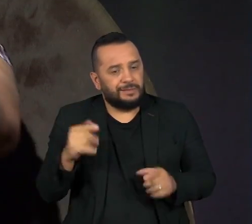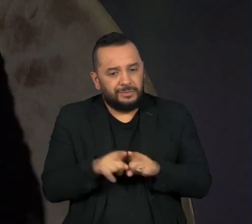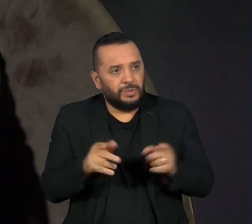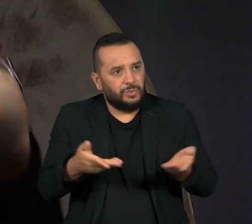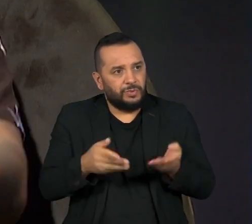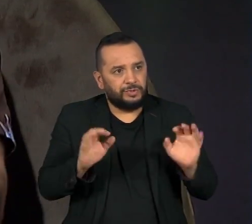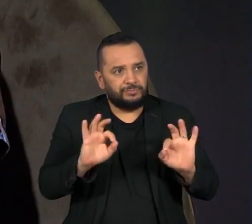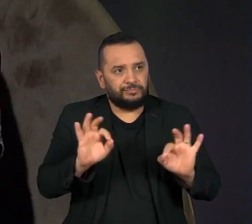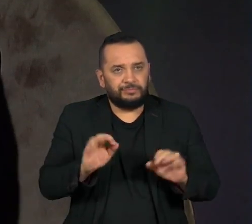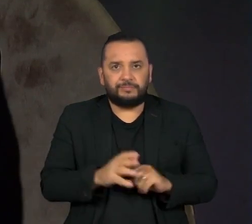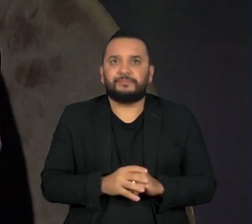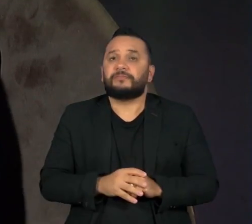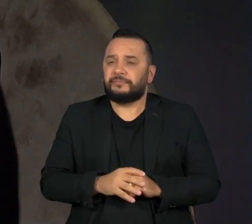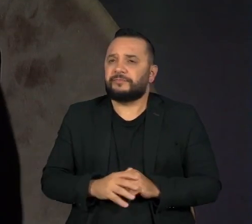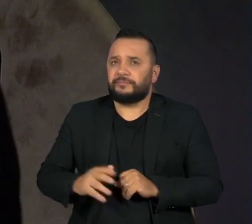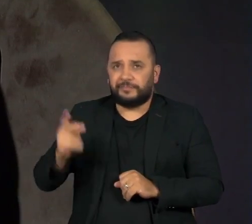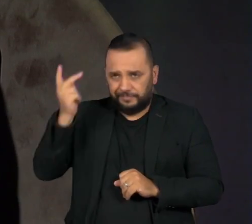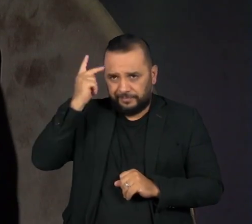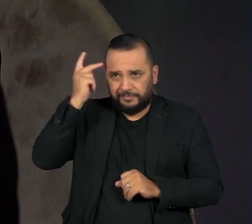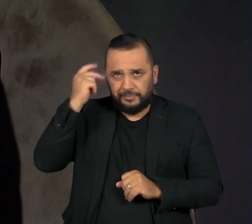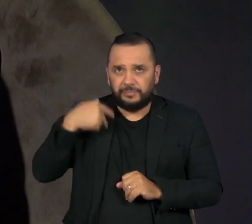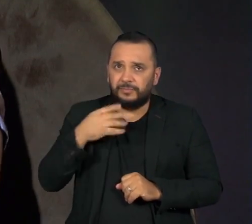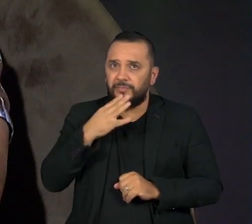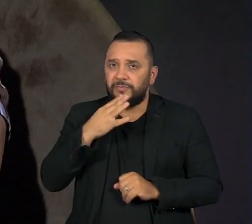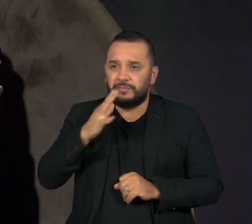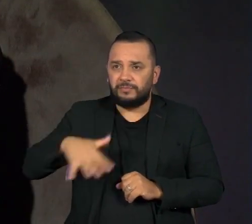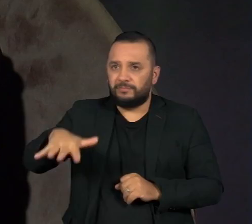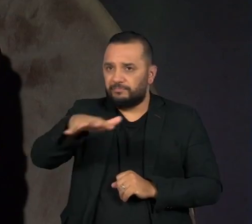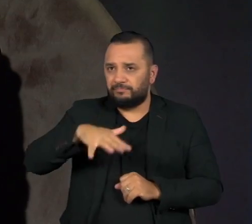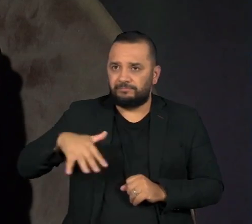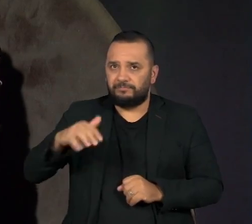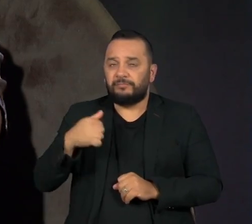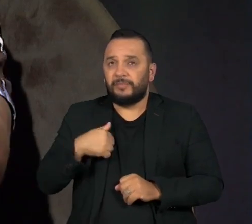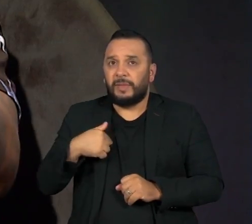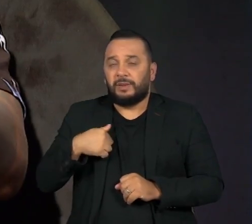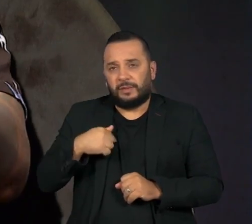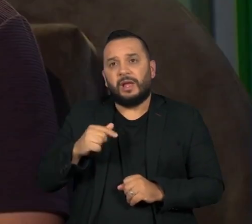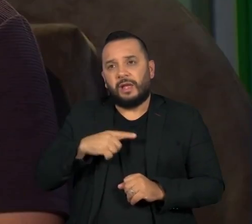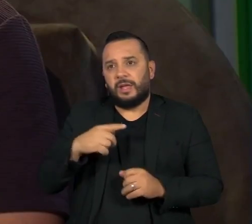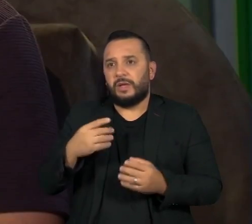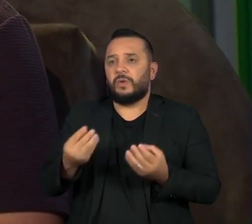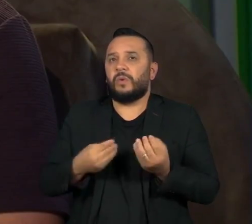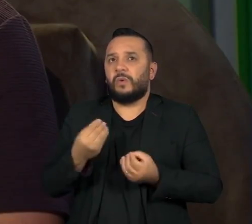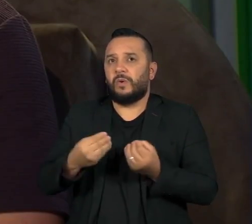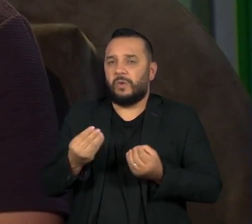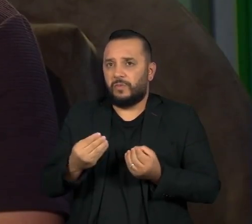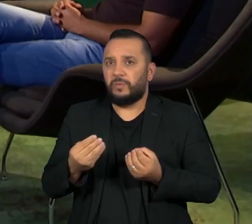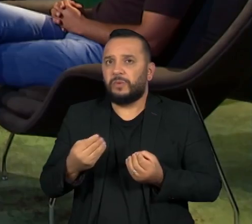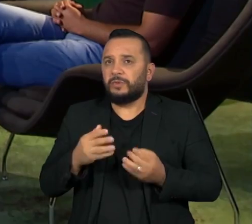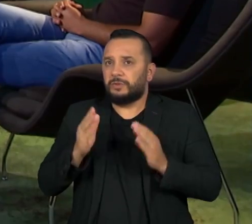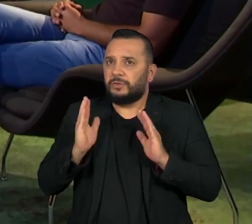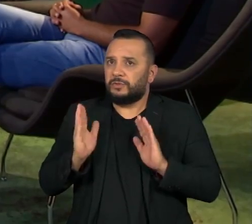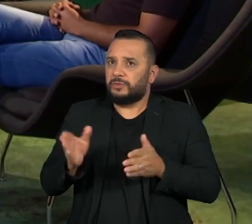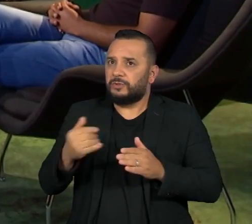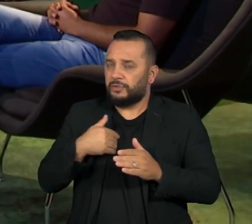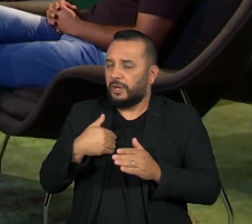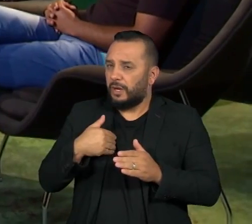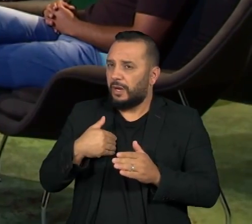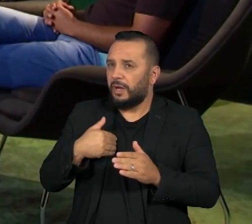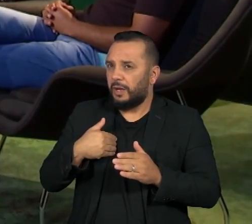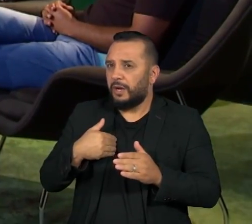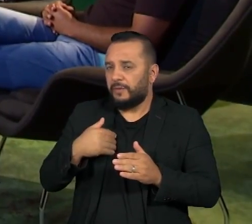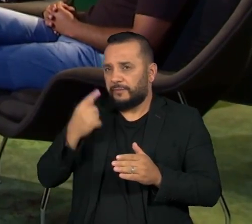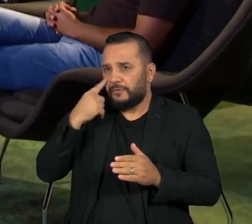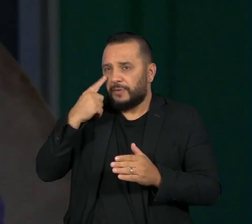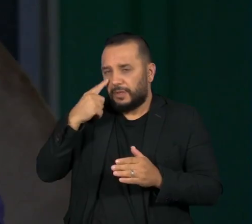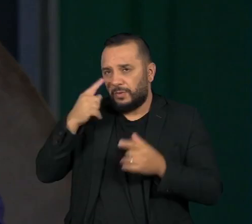Paulo, porque é o lugar que a gente está, eu conheço melhor aqui. É só você pegar agora as últimas políticas que são quase que criminosas, quando você vê, por exemplo, a